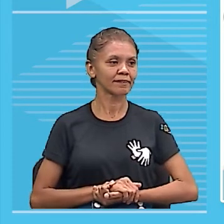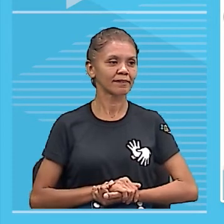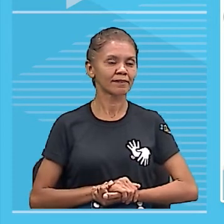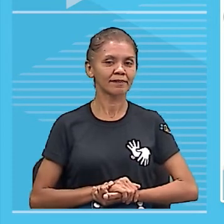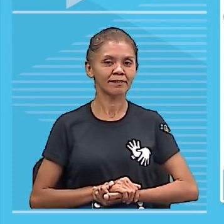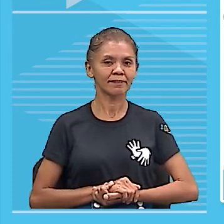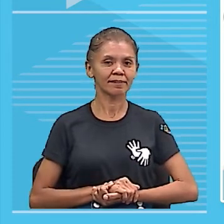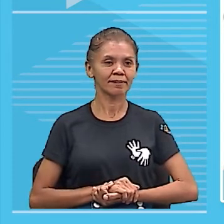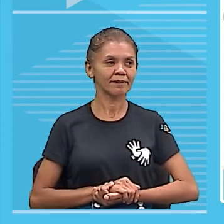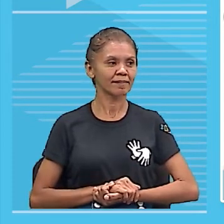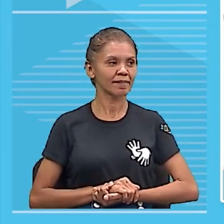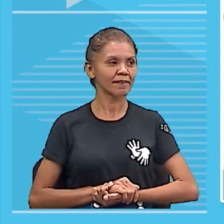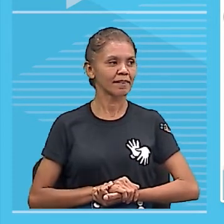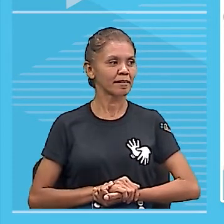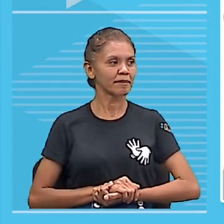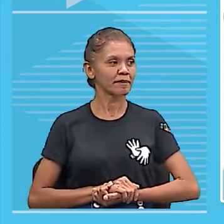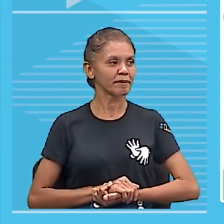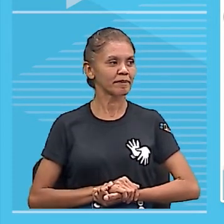compreender